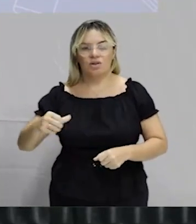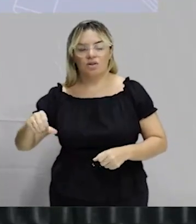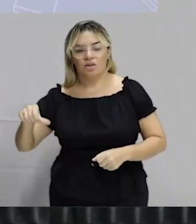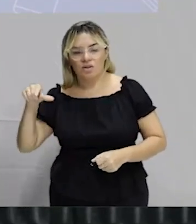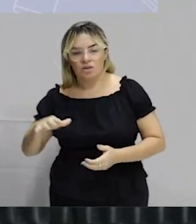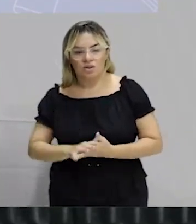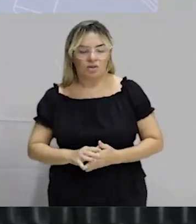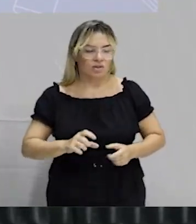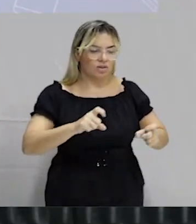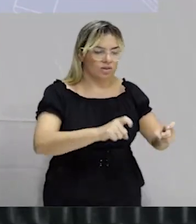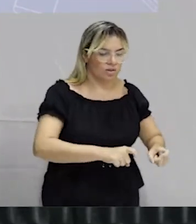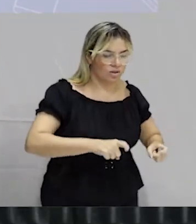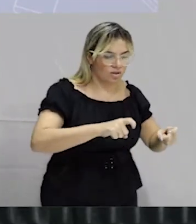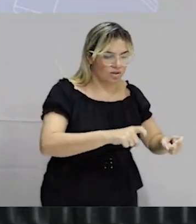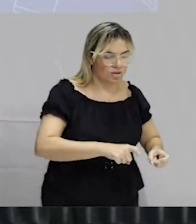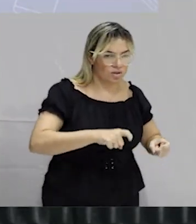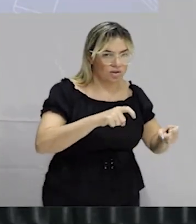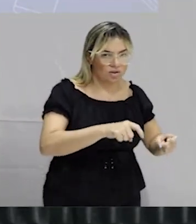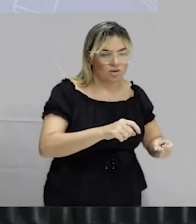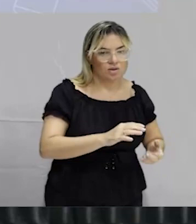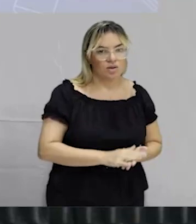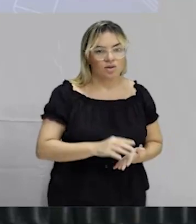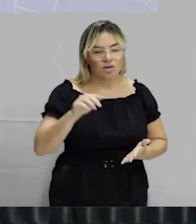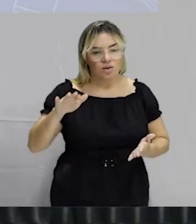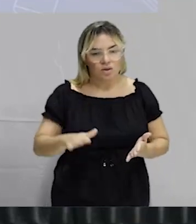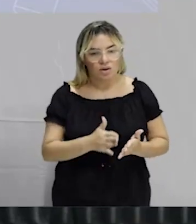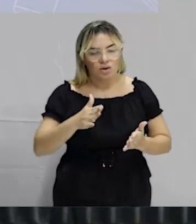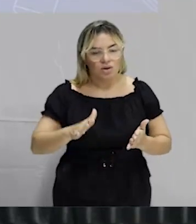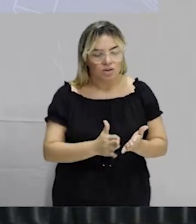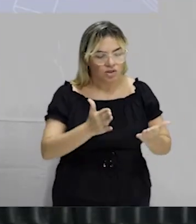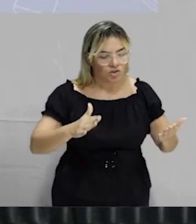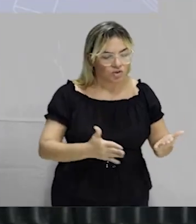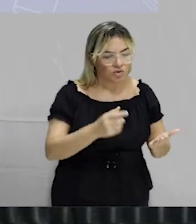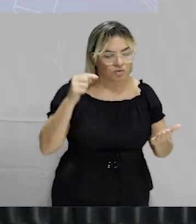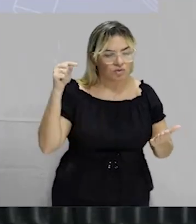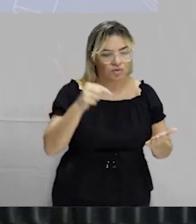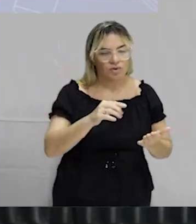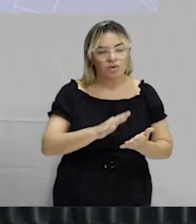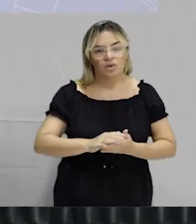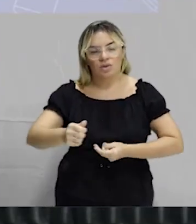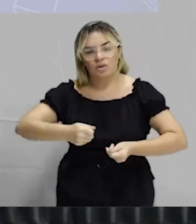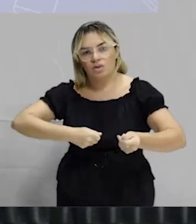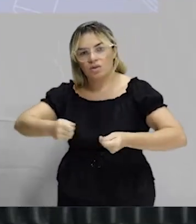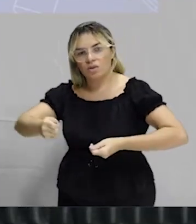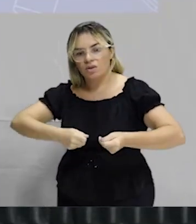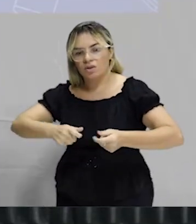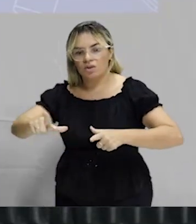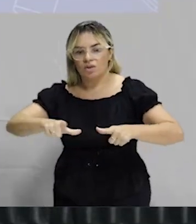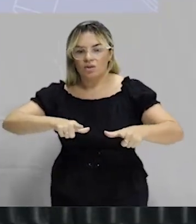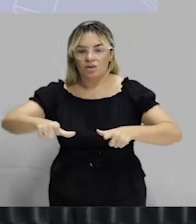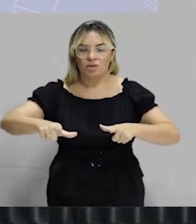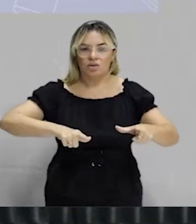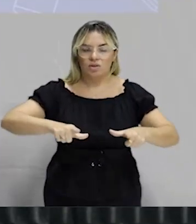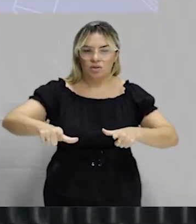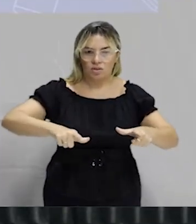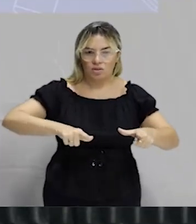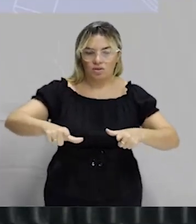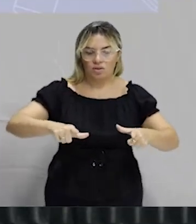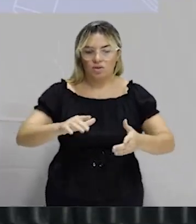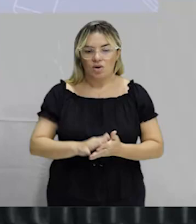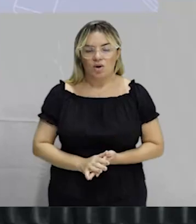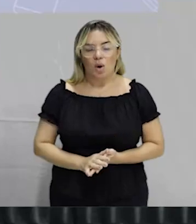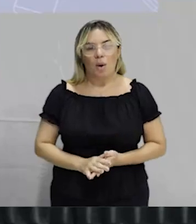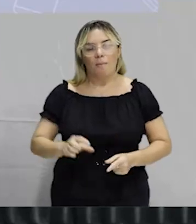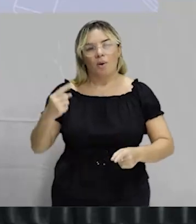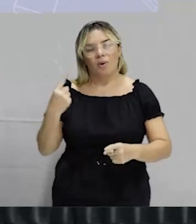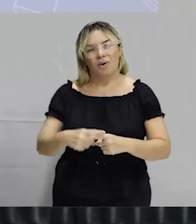regulamentação das condições de emprego. Regulamentar o emprego. Porque tem muita gente que ficou desempregada por conta da crise.